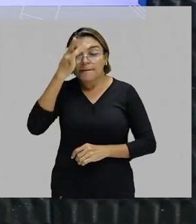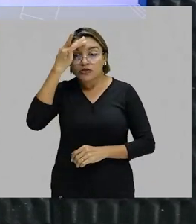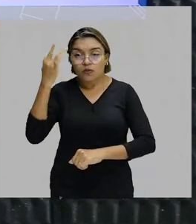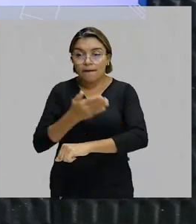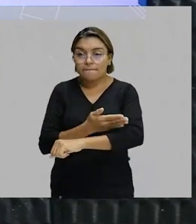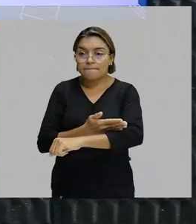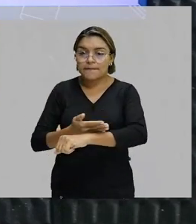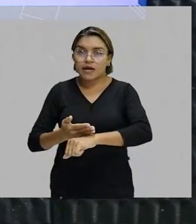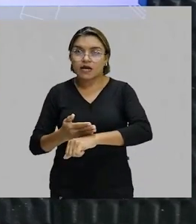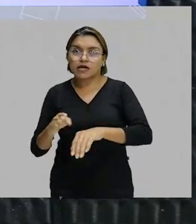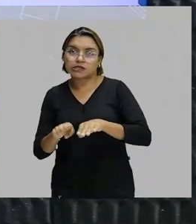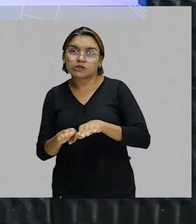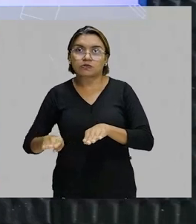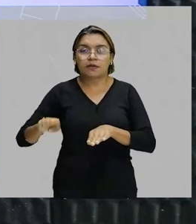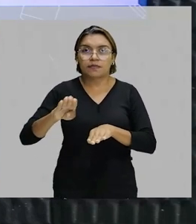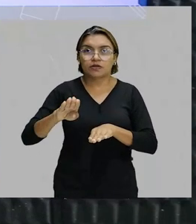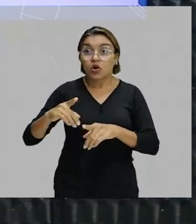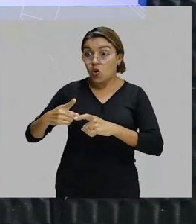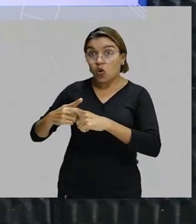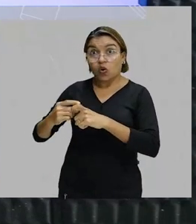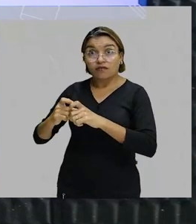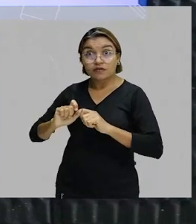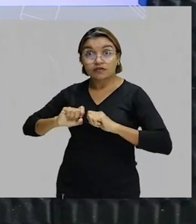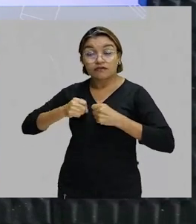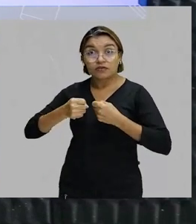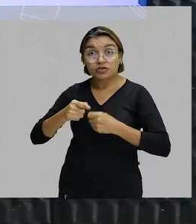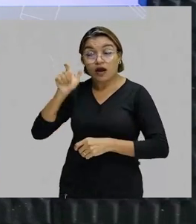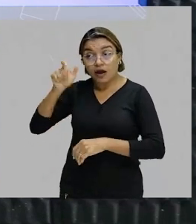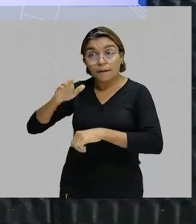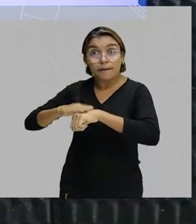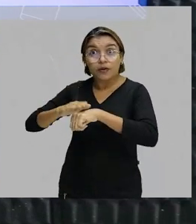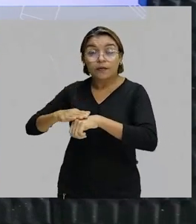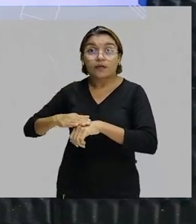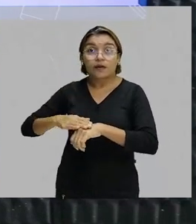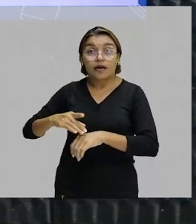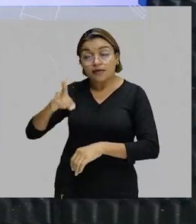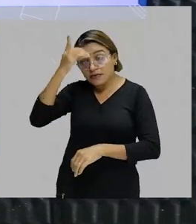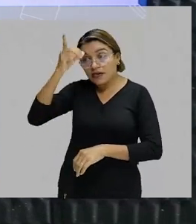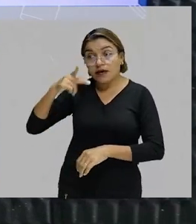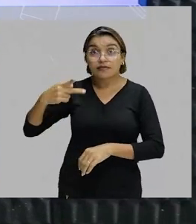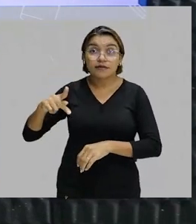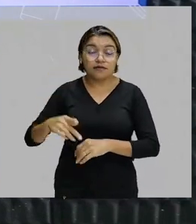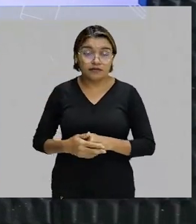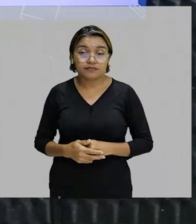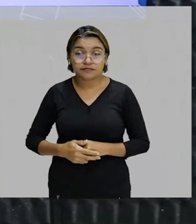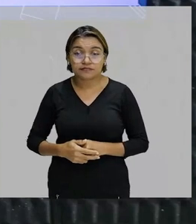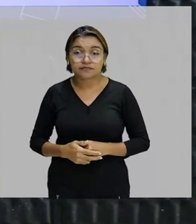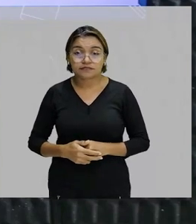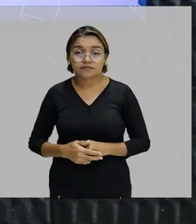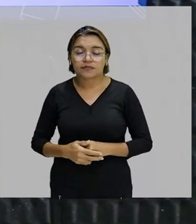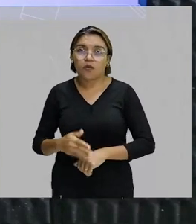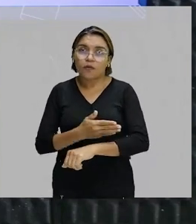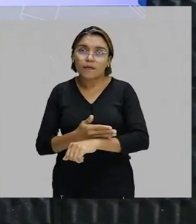supremacia branca que o nazismo tanto defendia vem das ideias de gubin a ideia do arianismo da supremacia racial dos